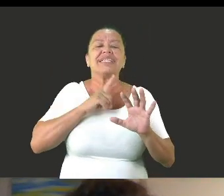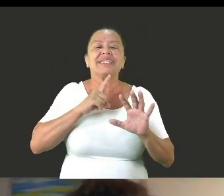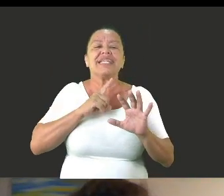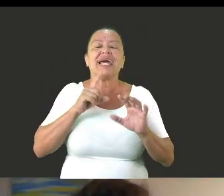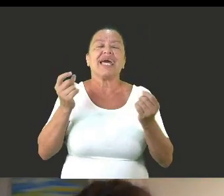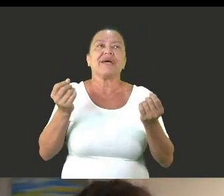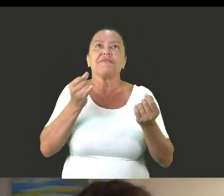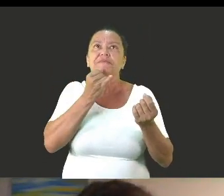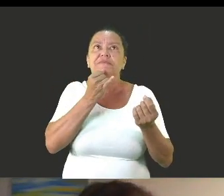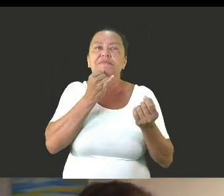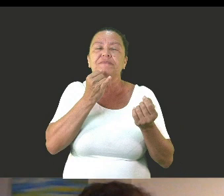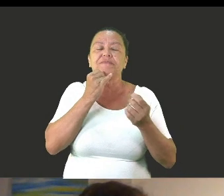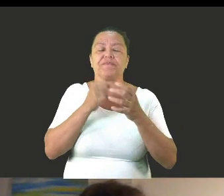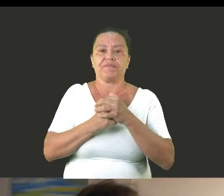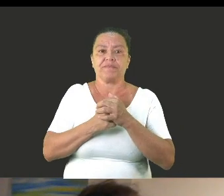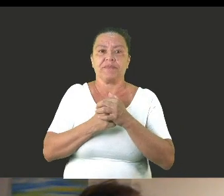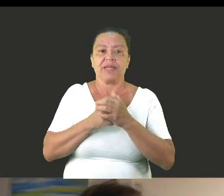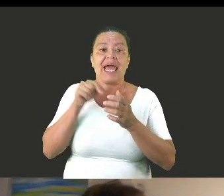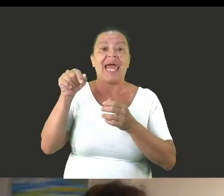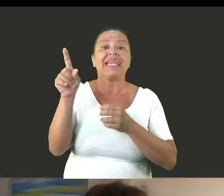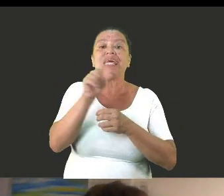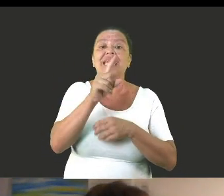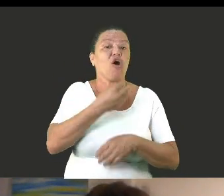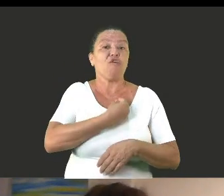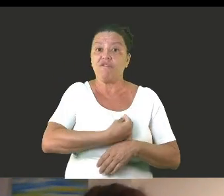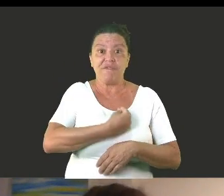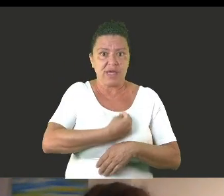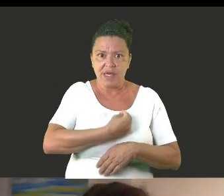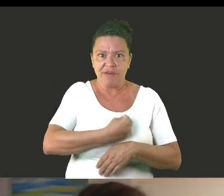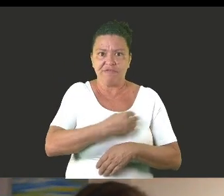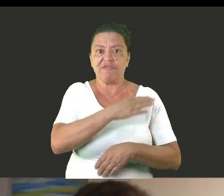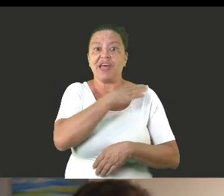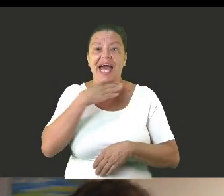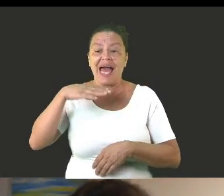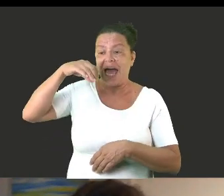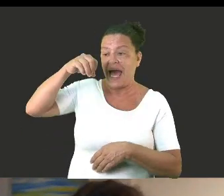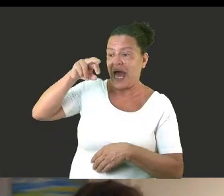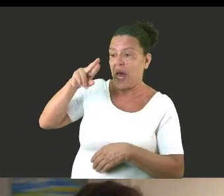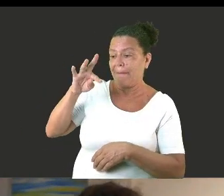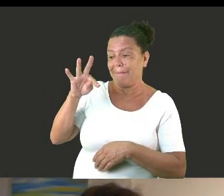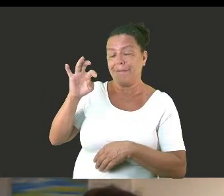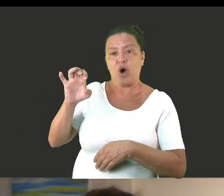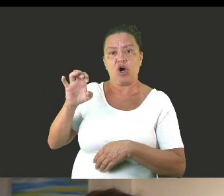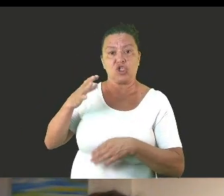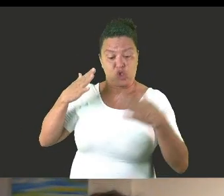extinguível. Ele não sobrevive à morte do corpo físico.